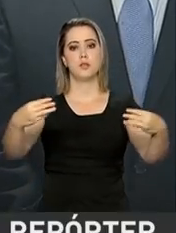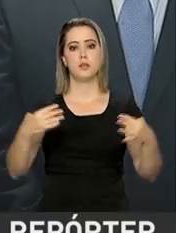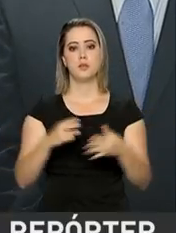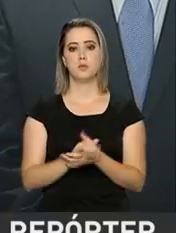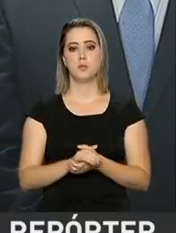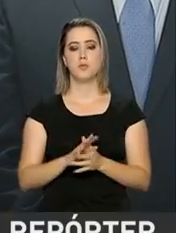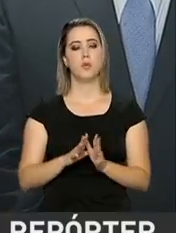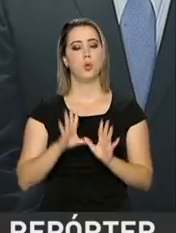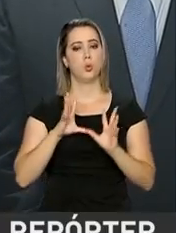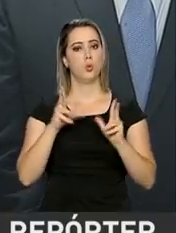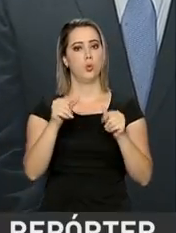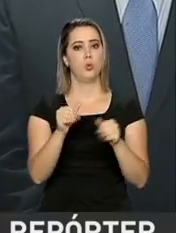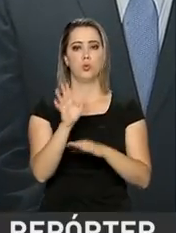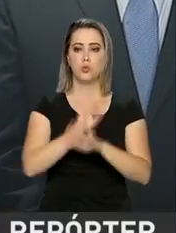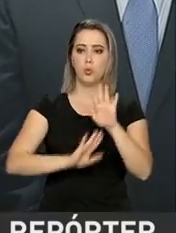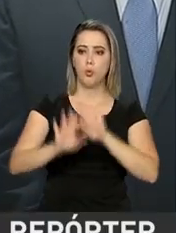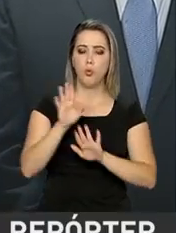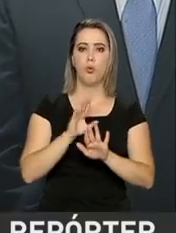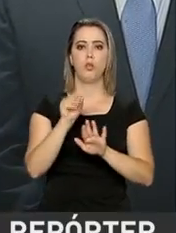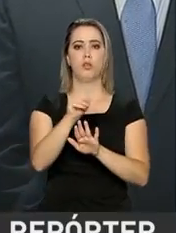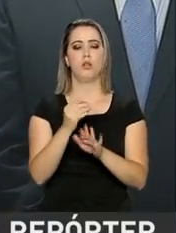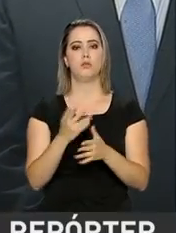sejam mantidos